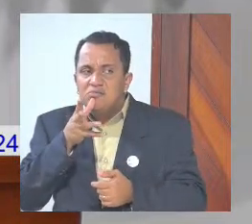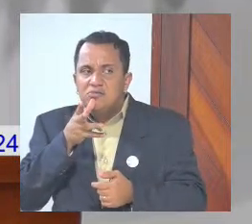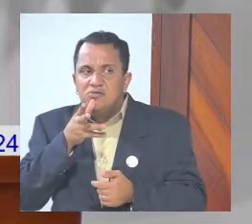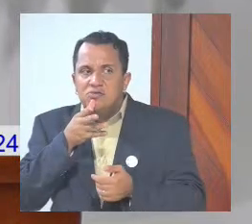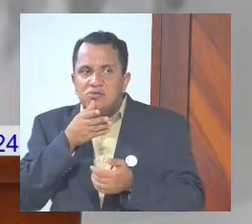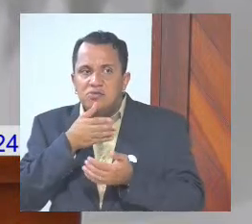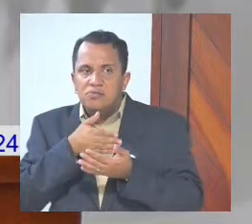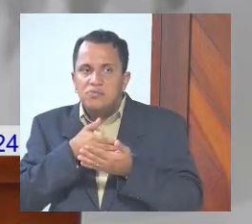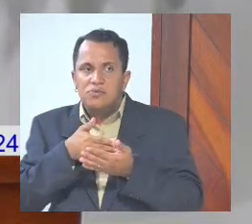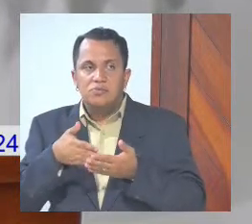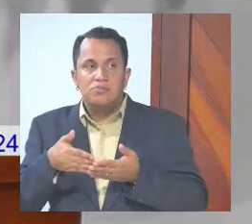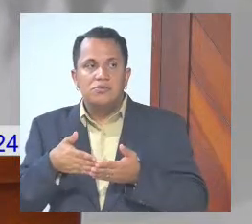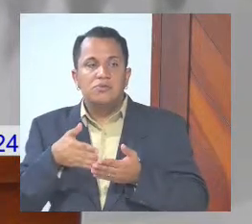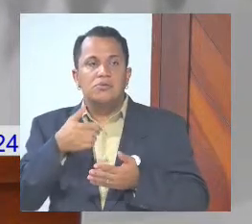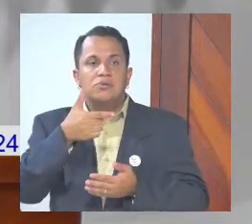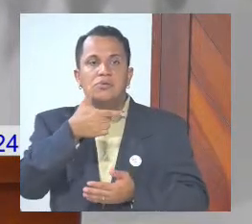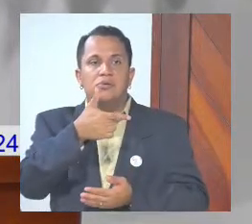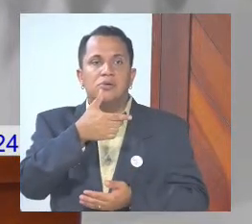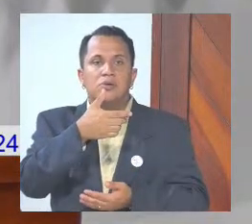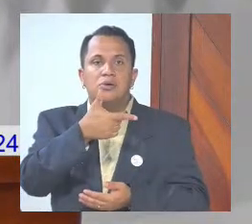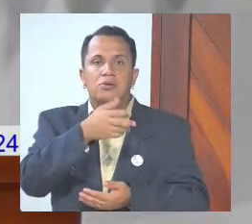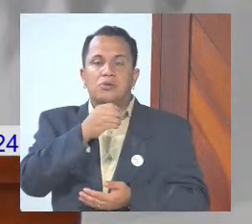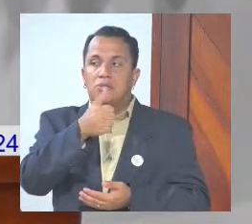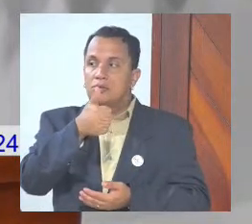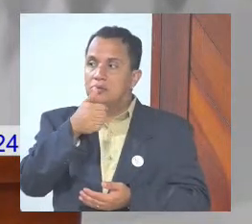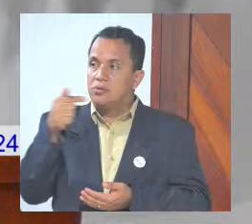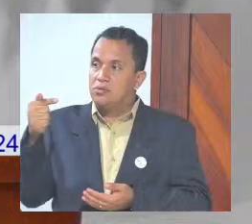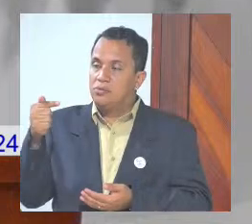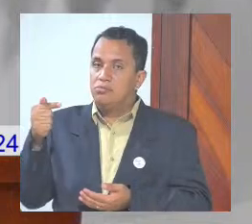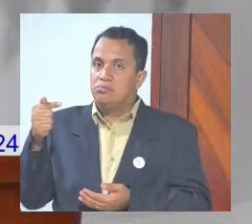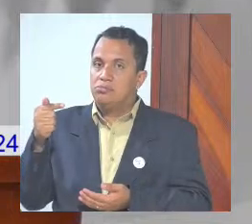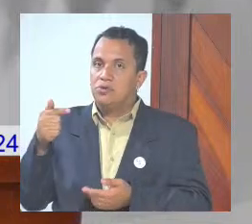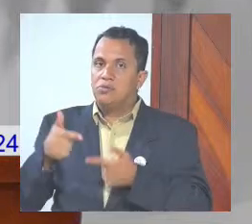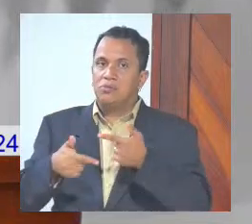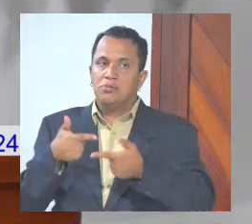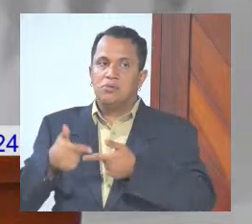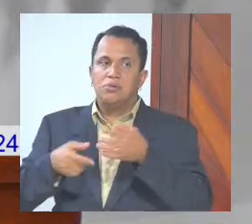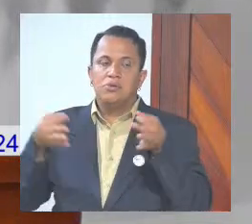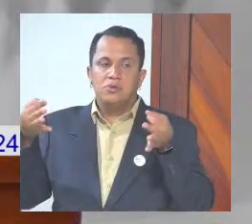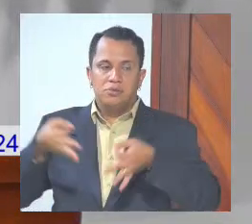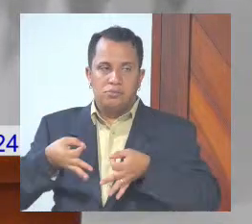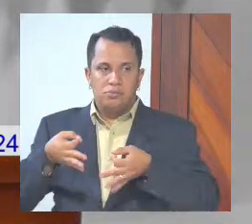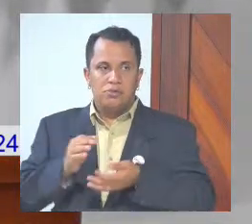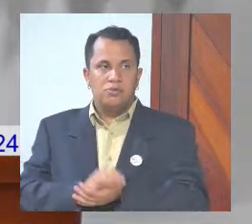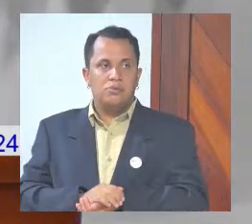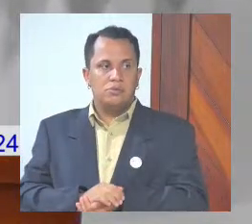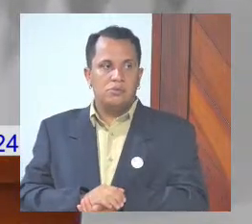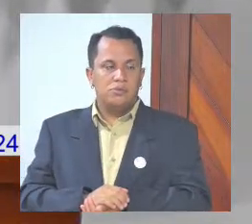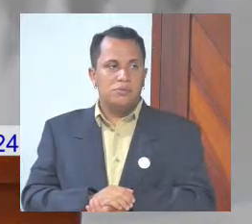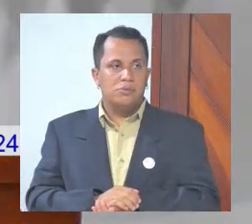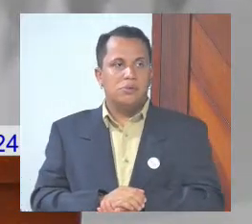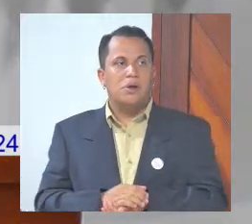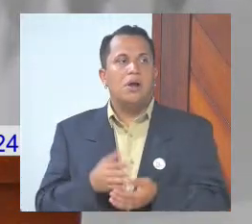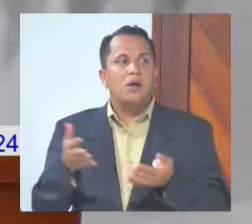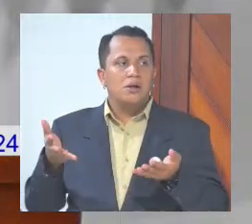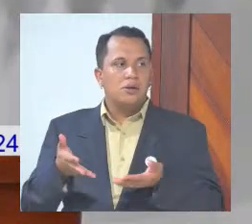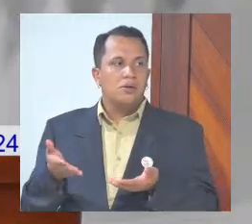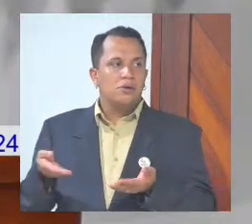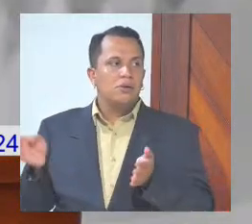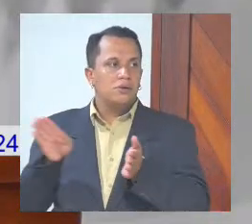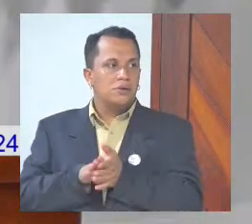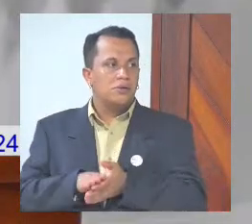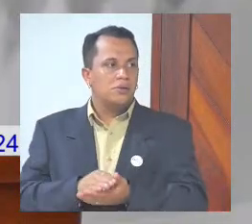do início da gestão do prefeito Luciano, né? Que nunca caminhou de fato como deveria caminhar. E agora que